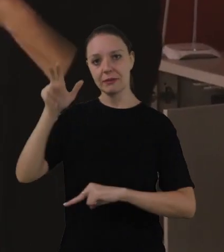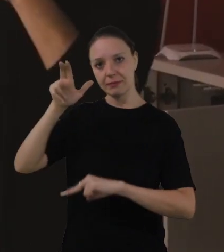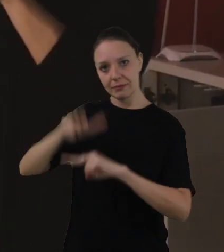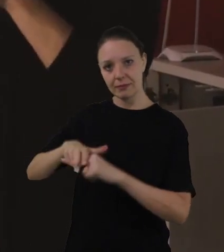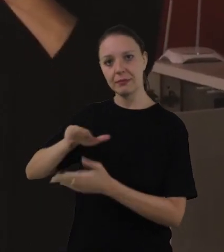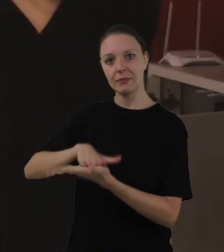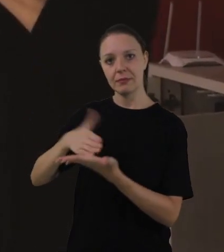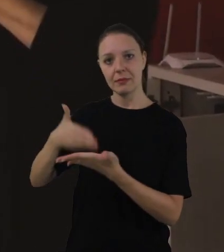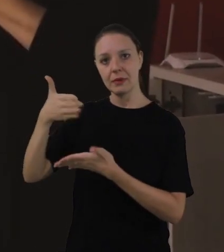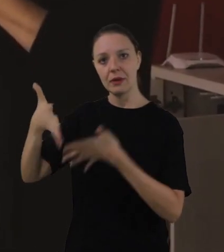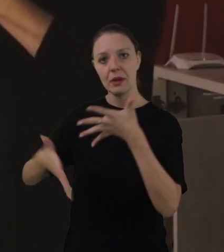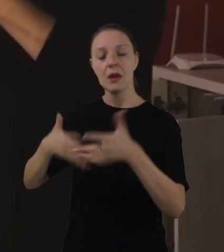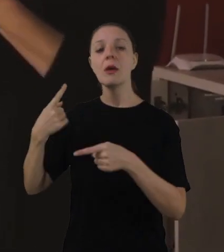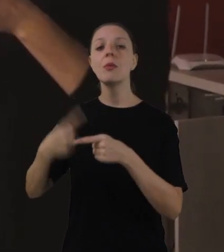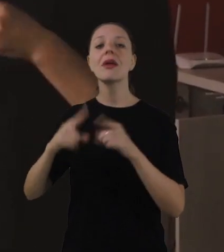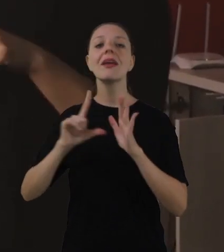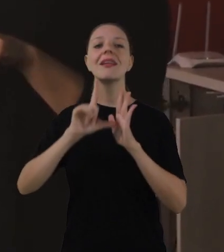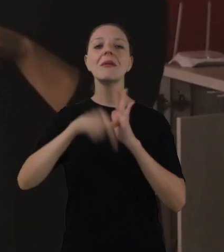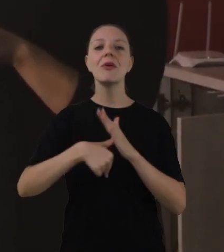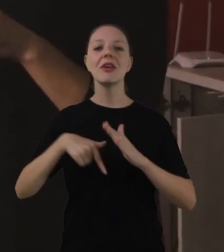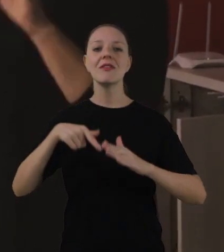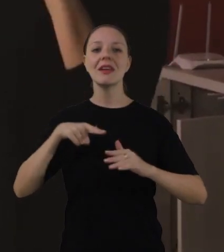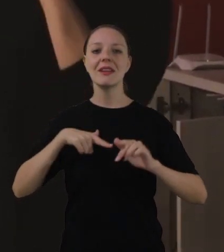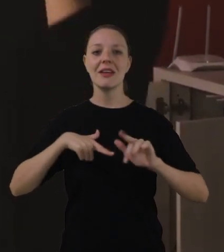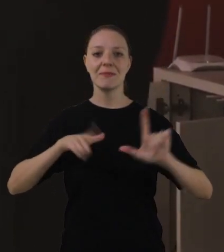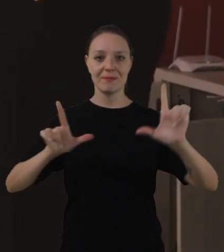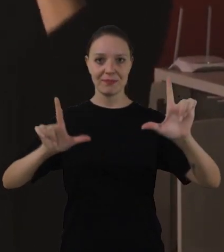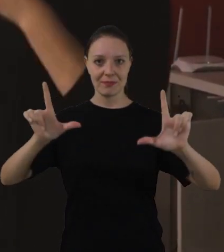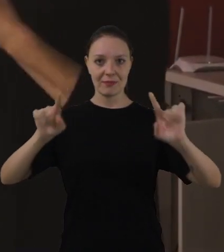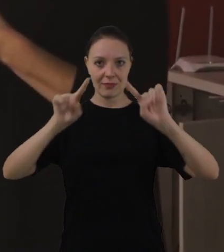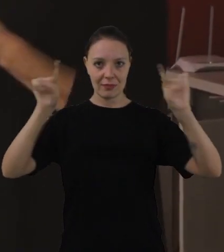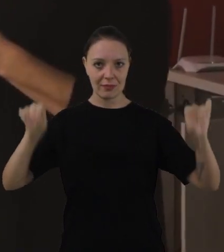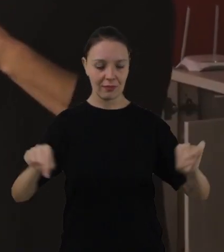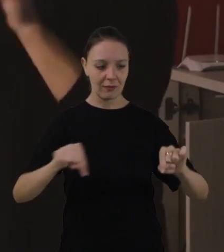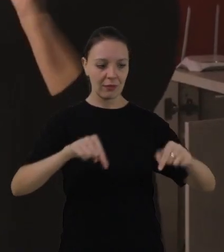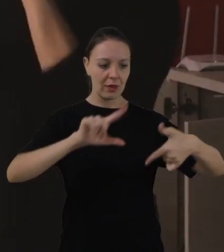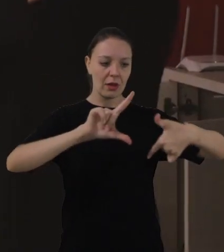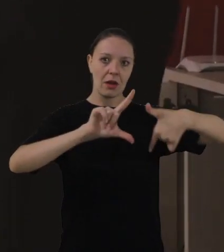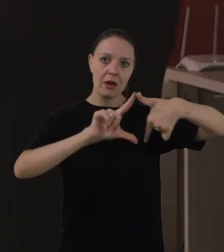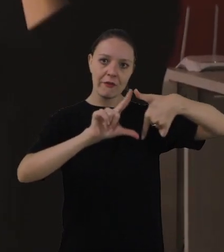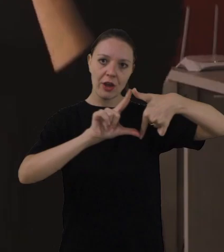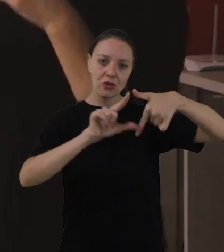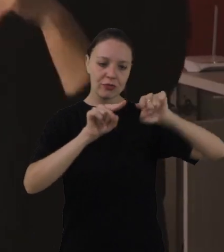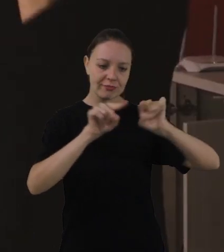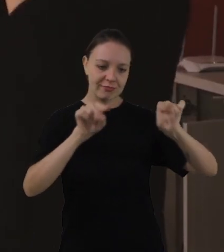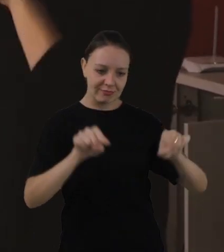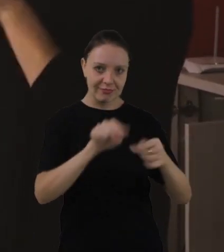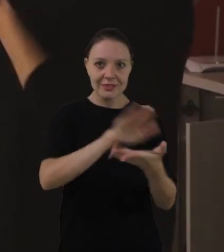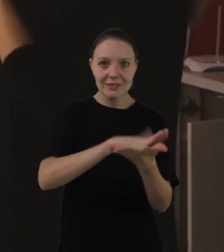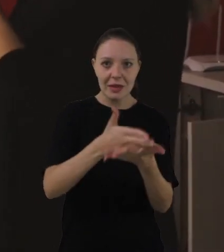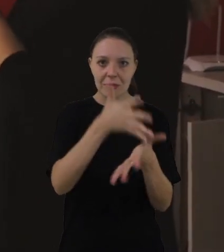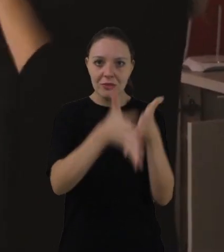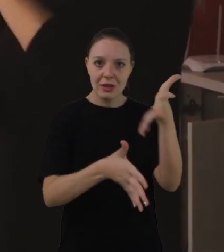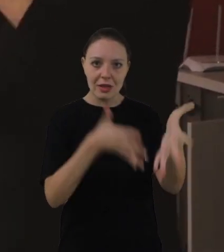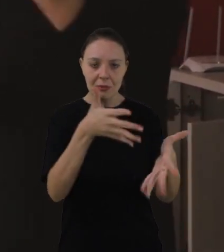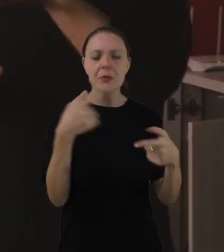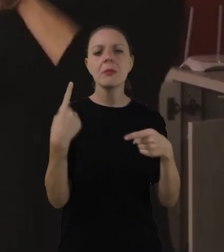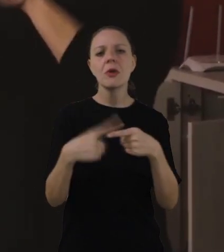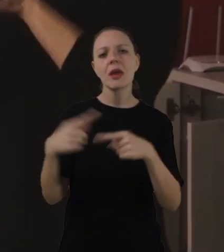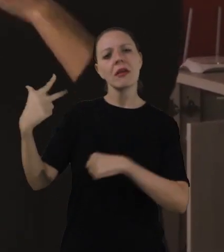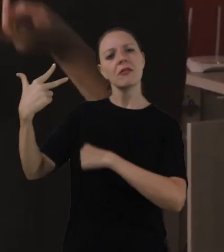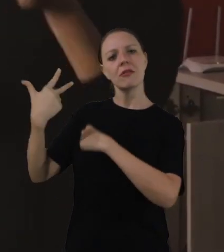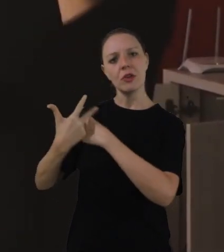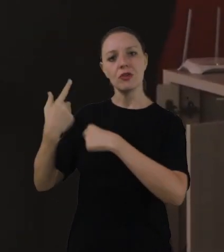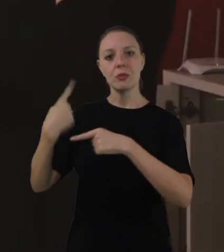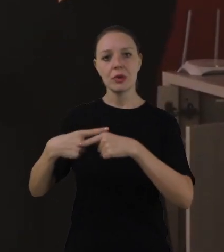um vídeo gravado desse evento, porque esse evento faz parte desse projeto chamado Espaço Educativo